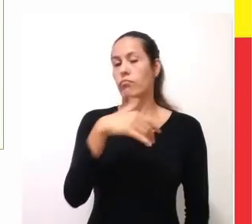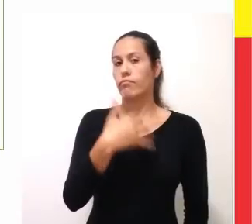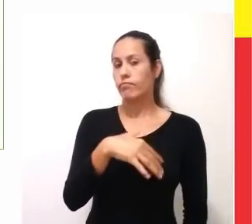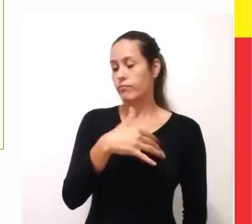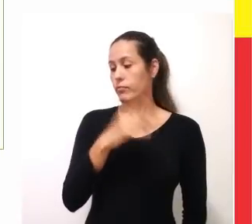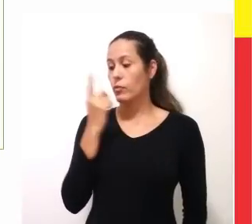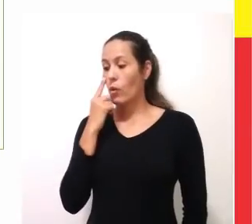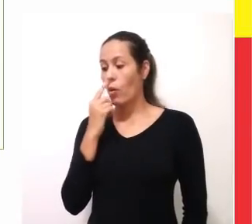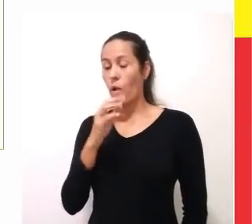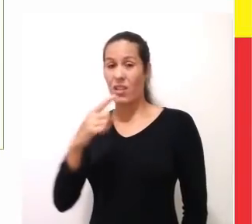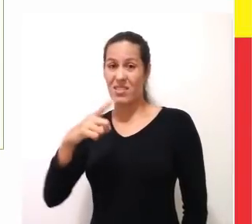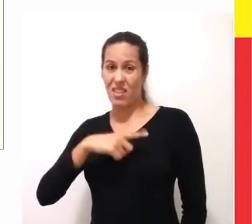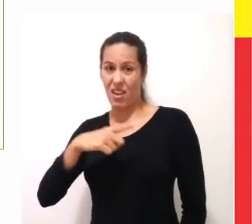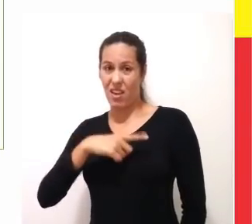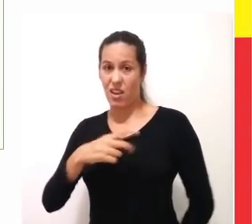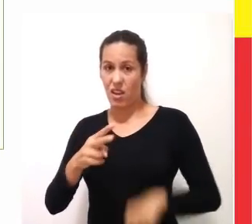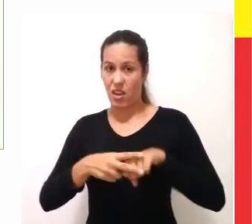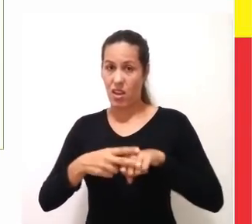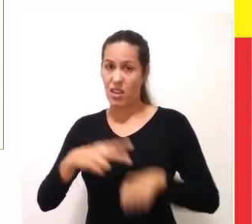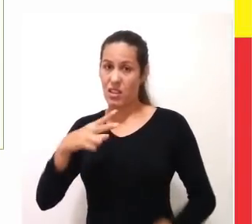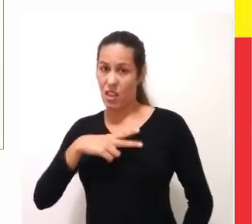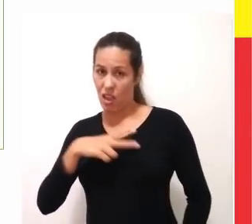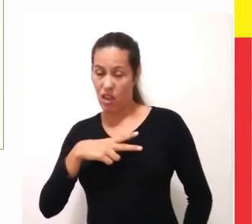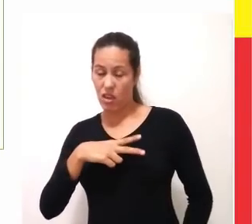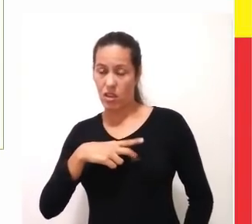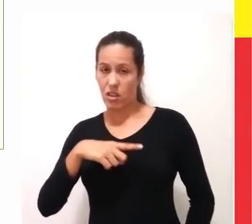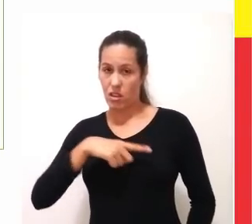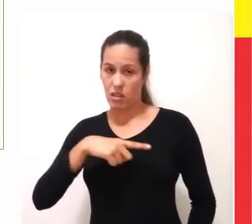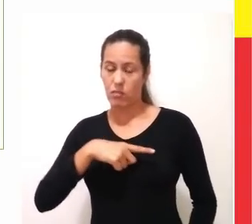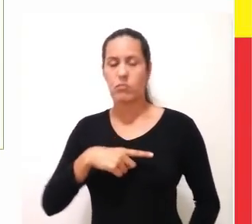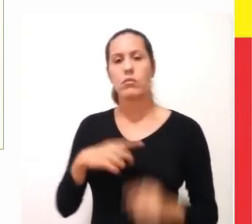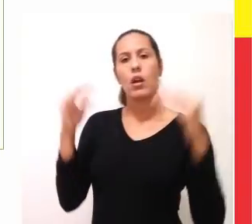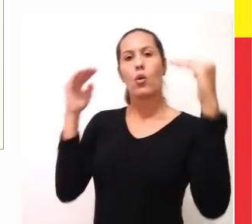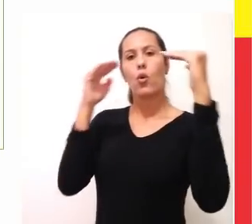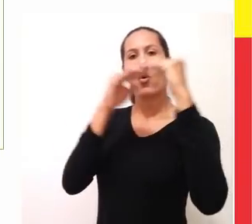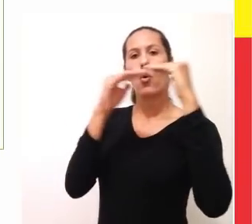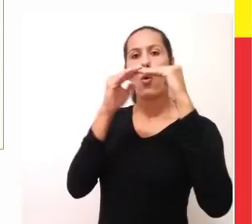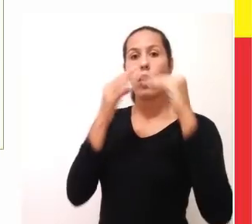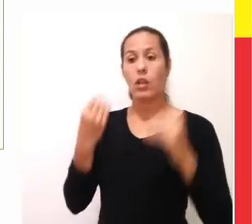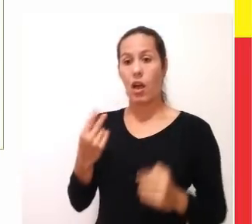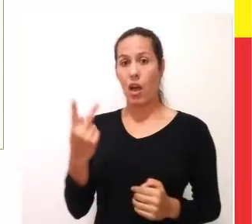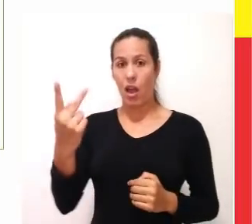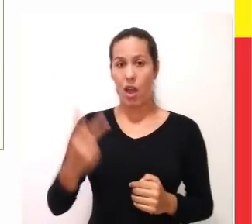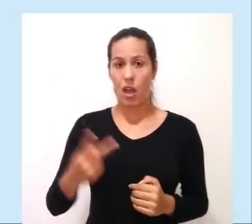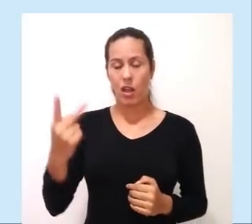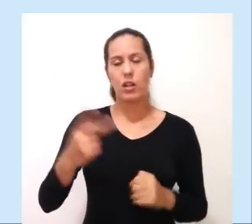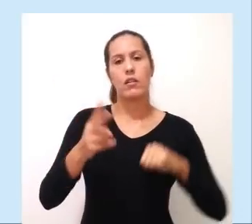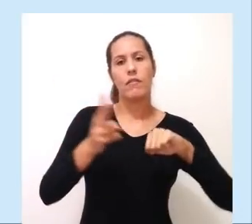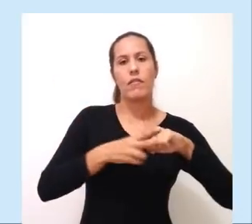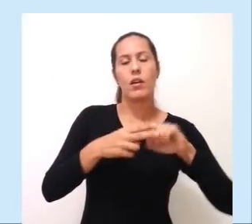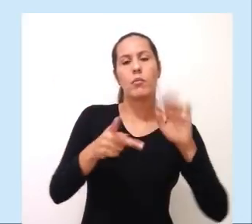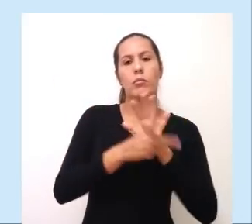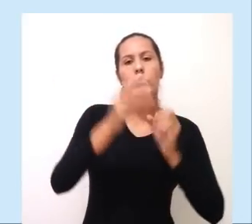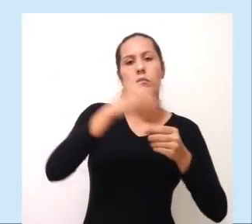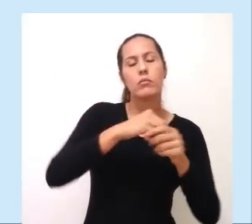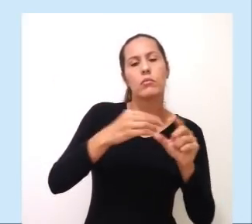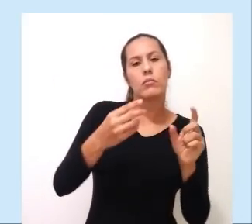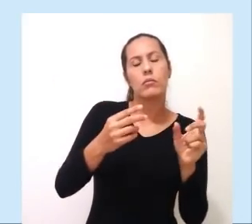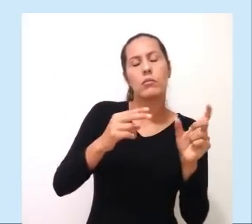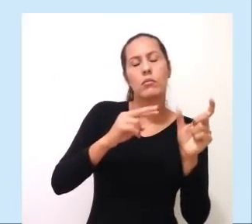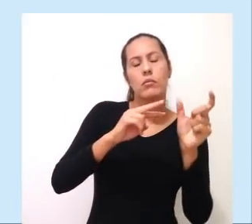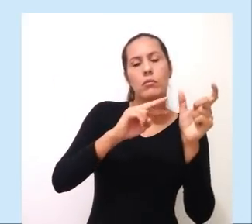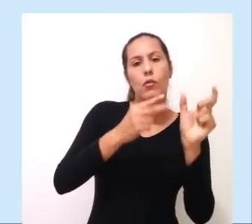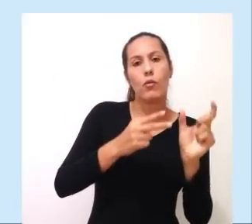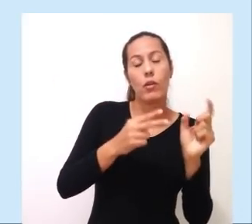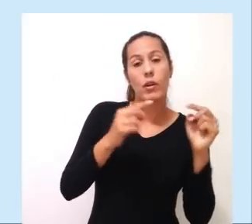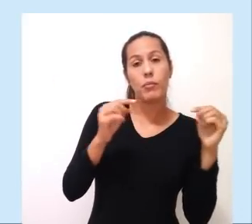a questão do verbo, concorda, tem, é o tempo presente, certo? Então isso aqui é um exemplo, pequeno exemplo